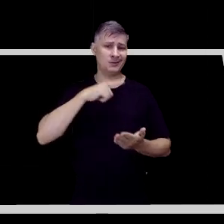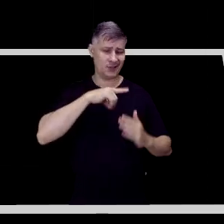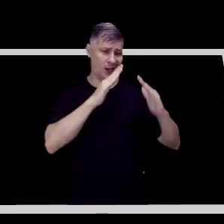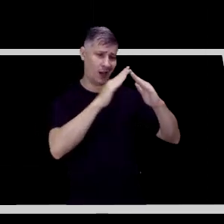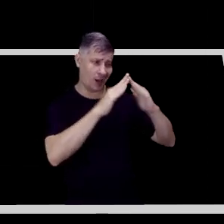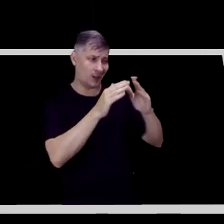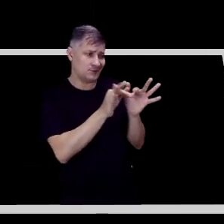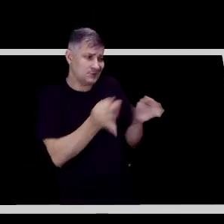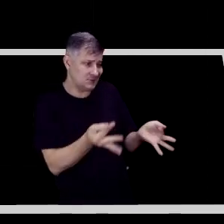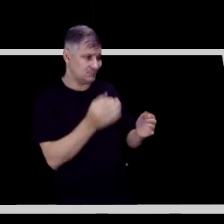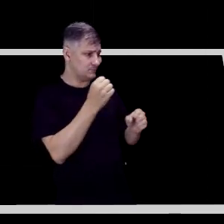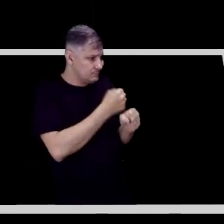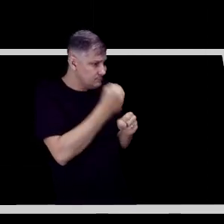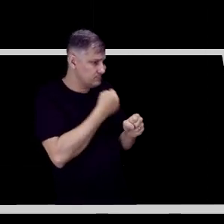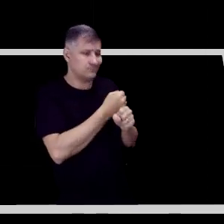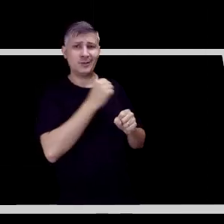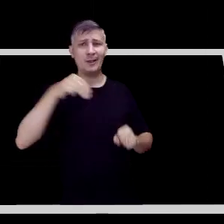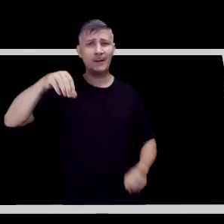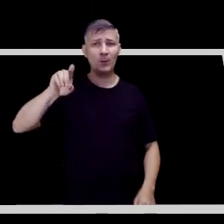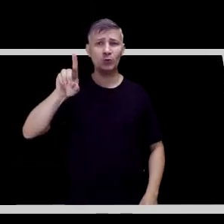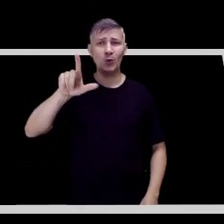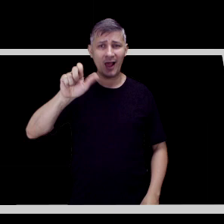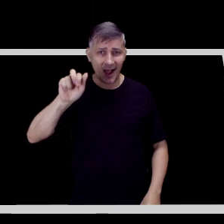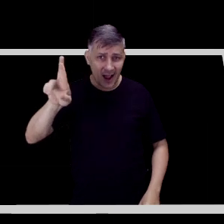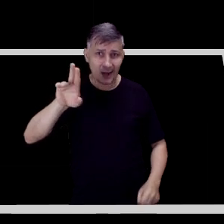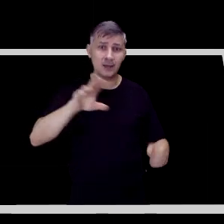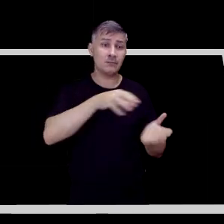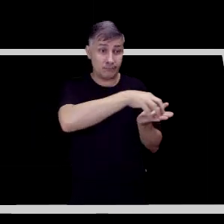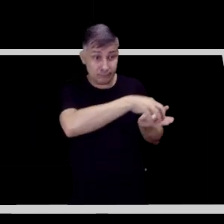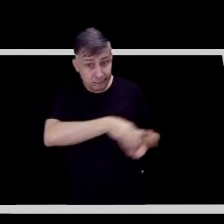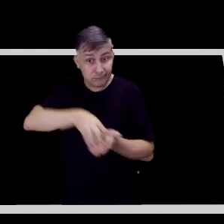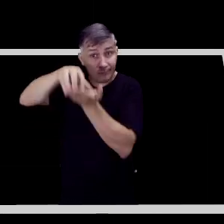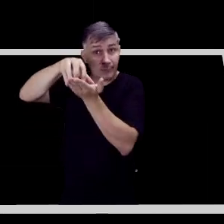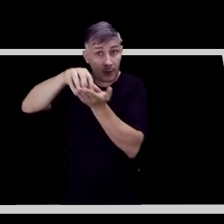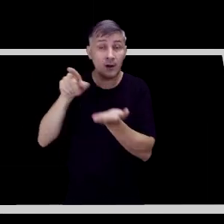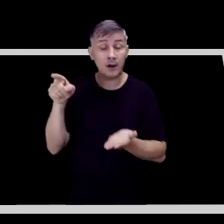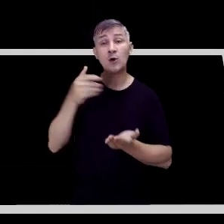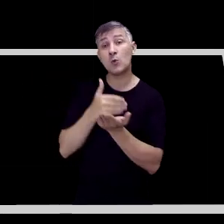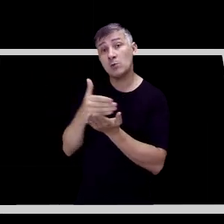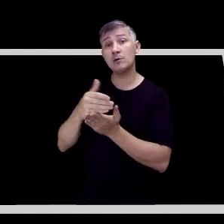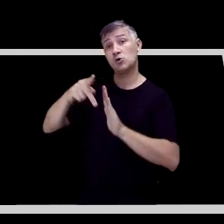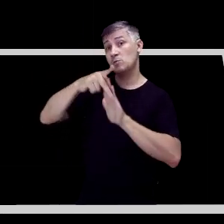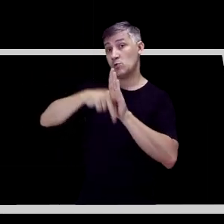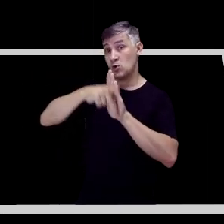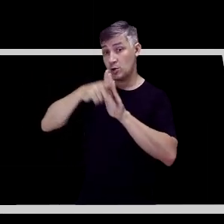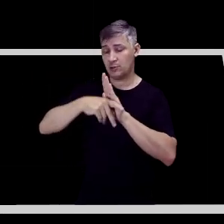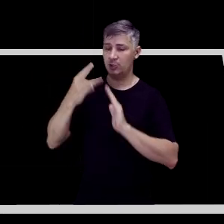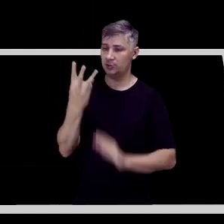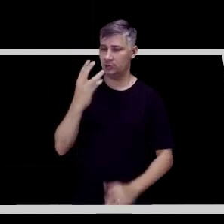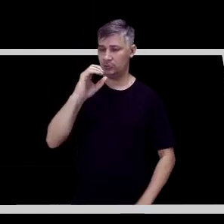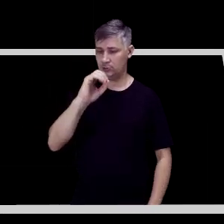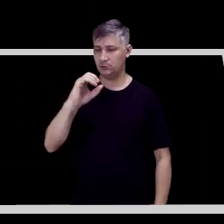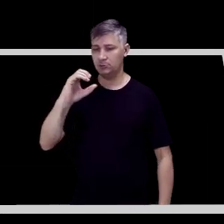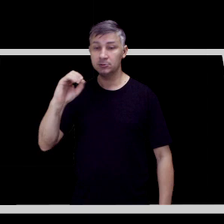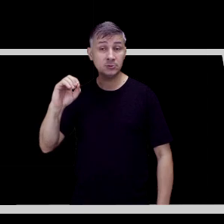sai da cabana ou da casa pré-fabricada modular para transporte e entra num projeto